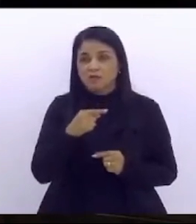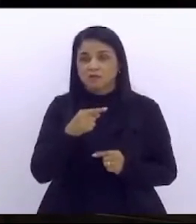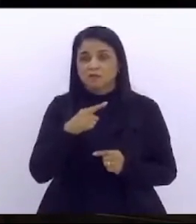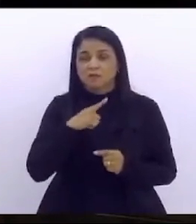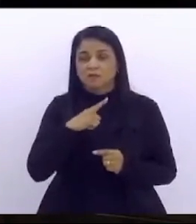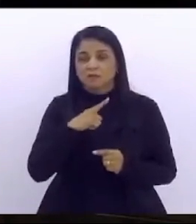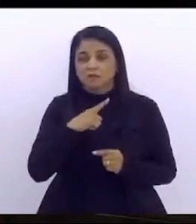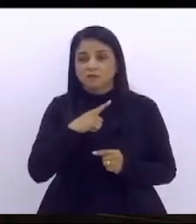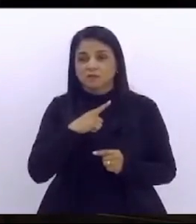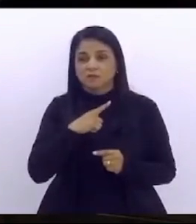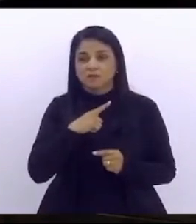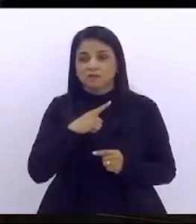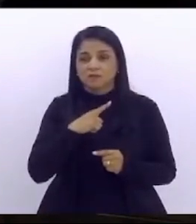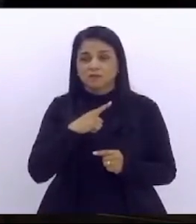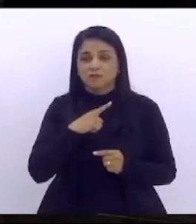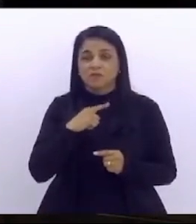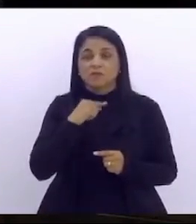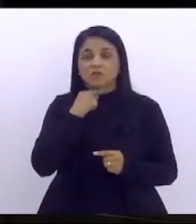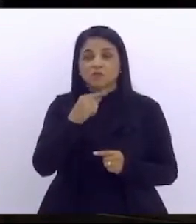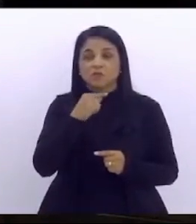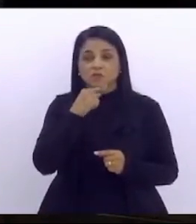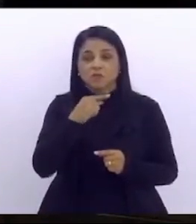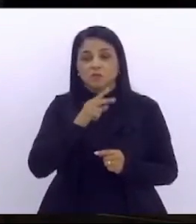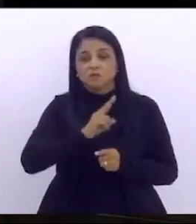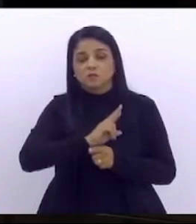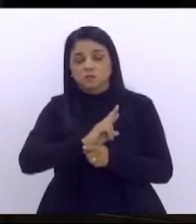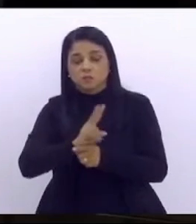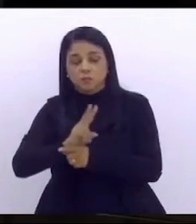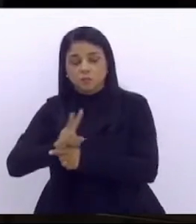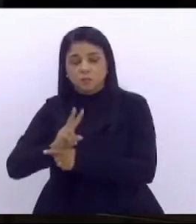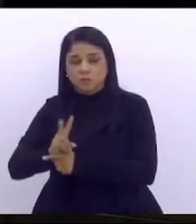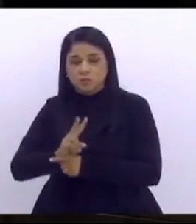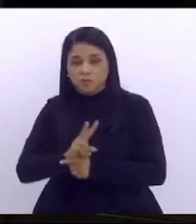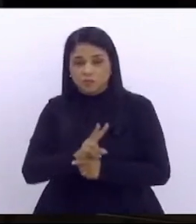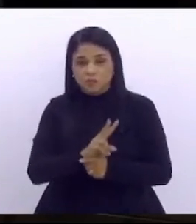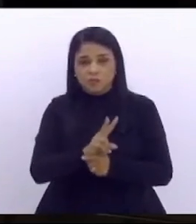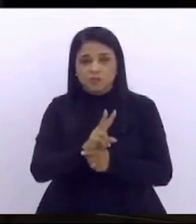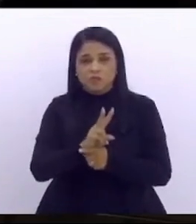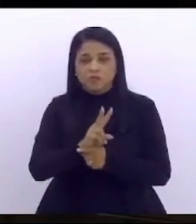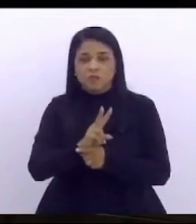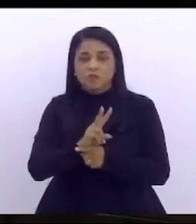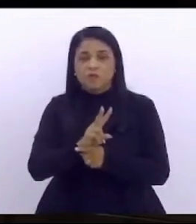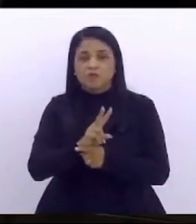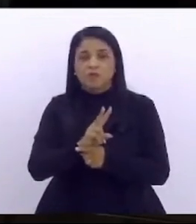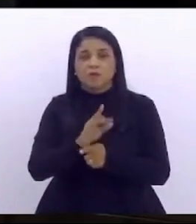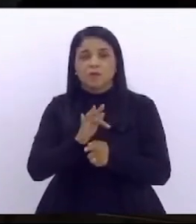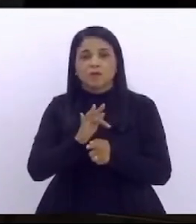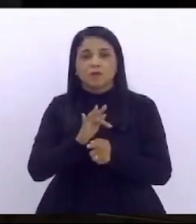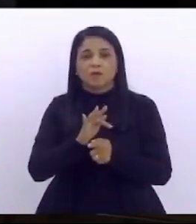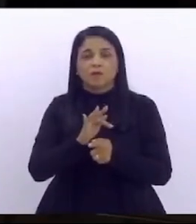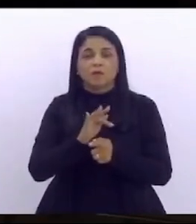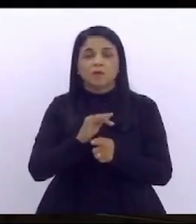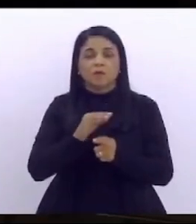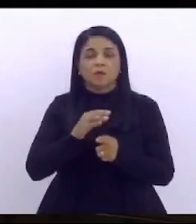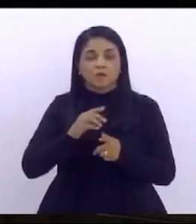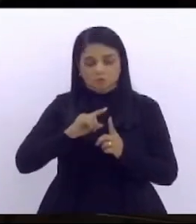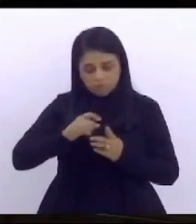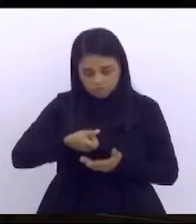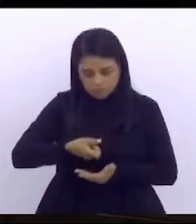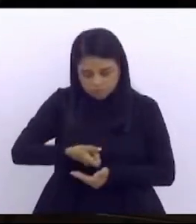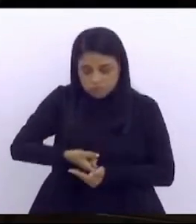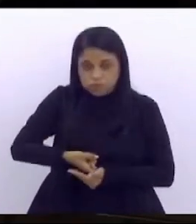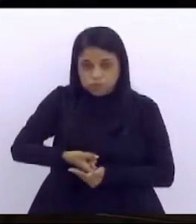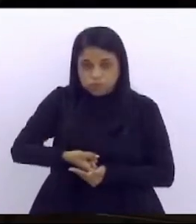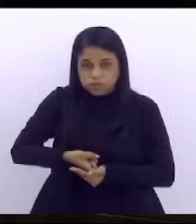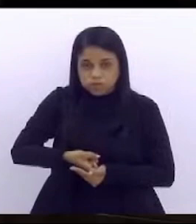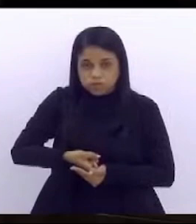ela constitui medida de duvidosa adequação para proteger o bem jurídico que pretende tutelar, que é o nascituro. Ou seja,